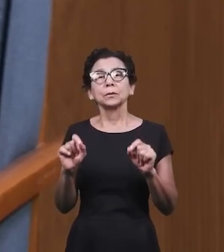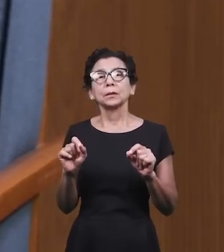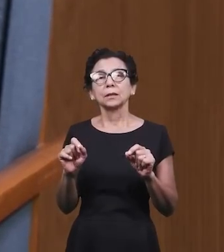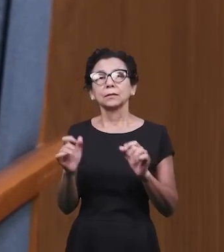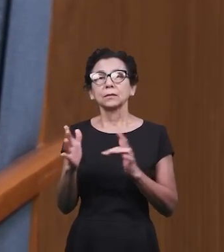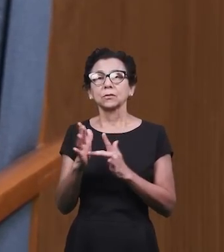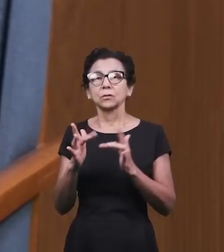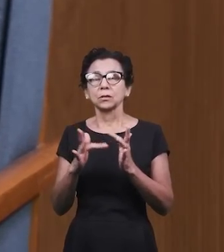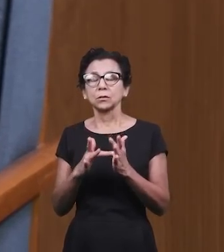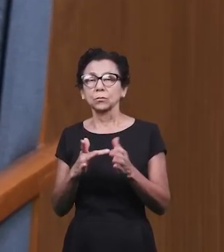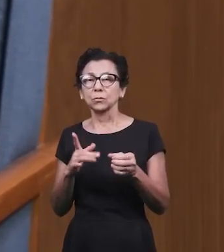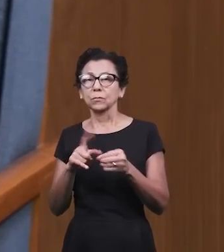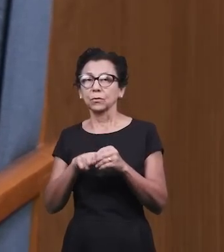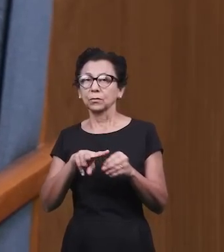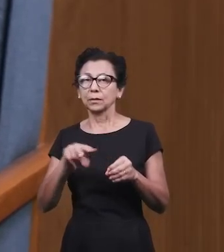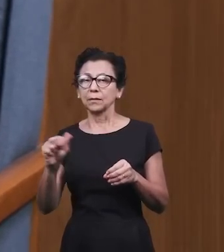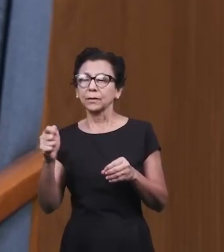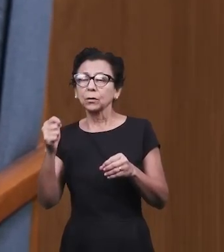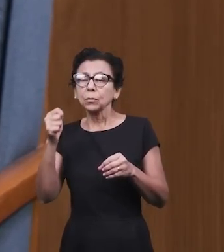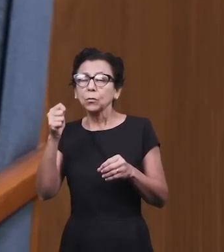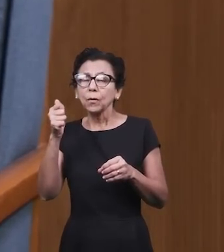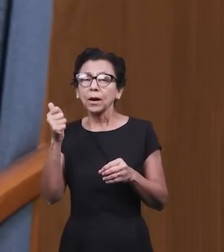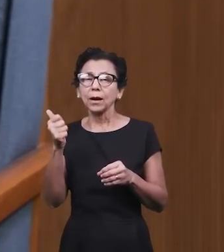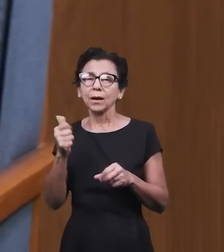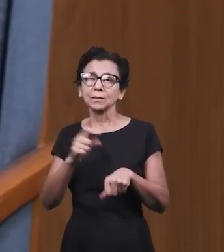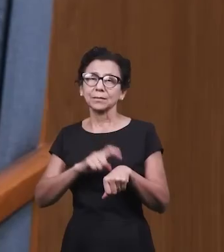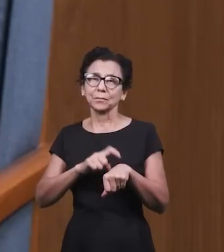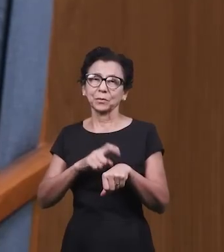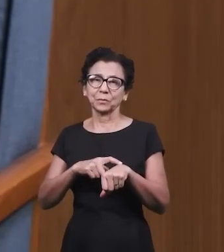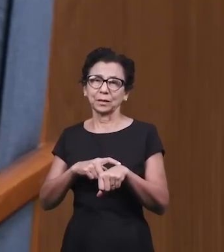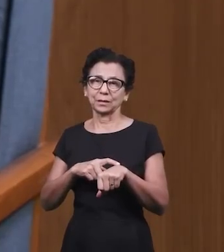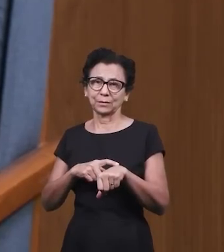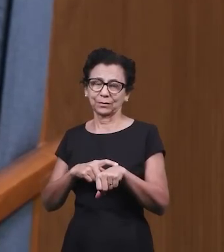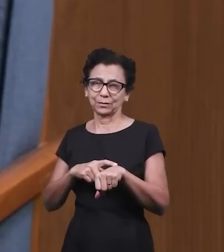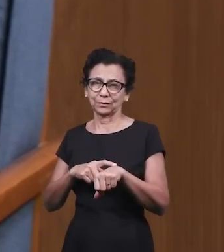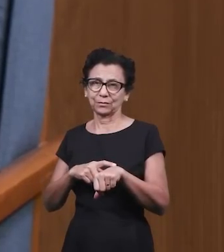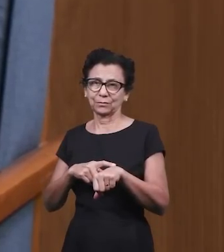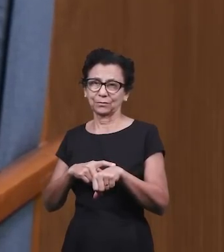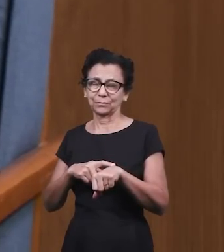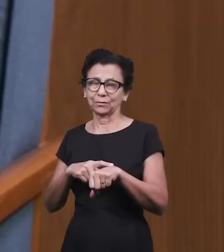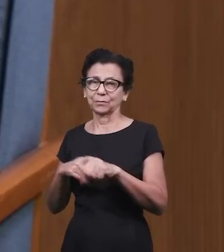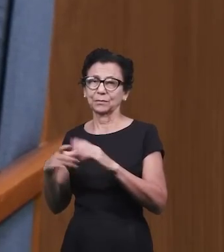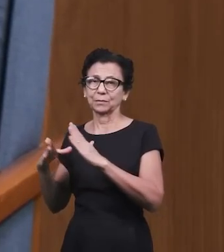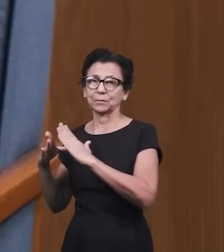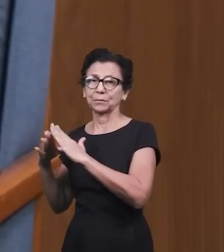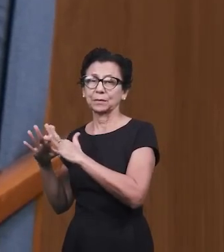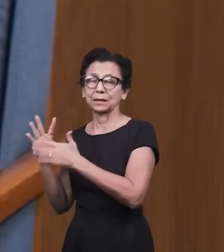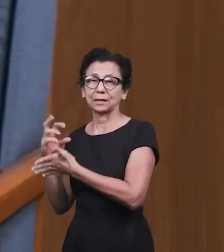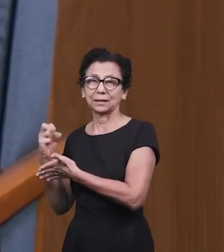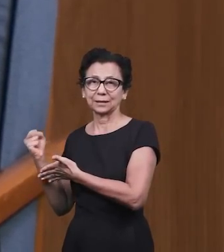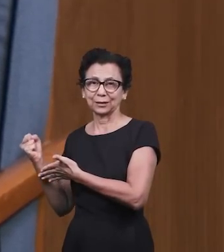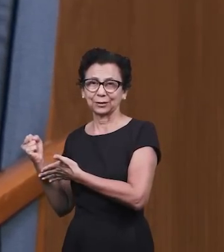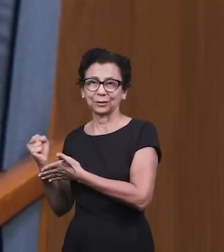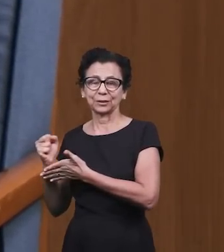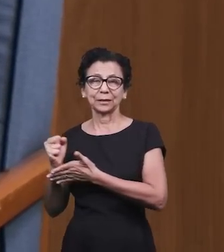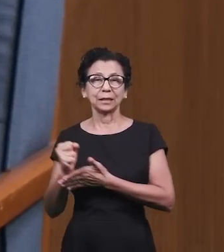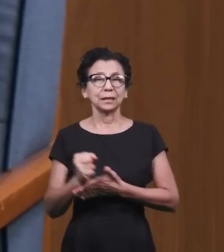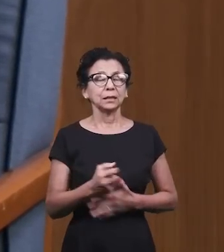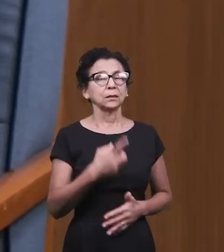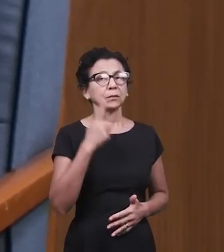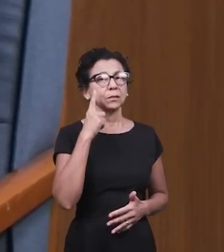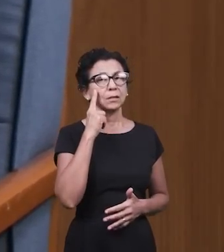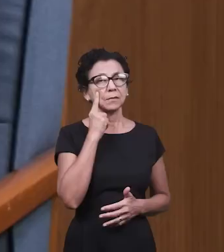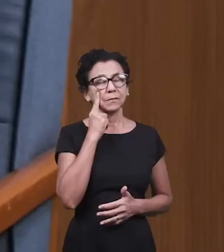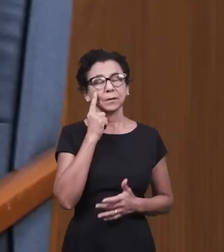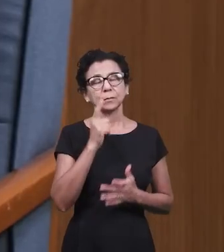às portas para voltar e arrebatar a sua igreja. Nós vemos, Josias,